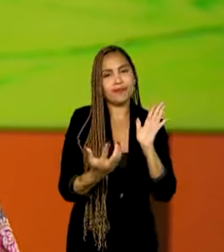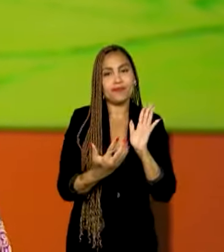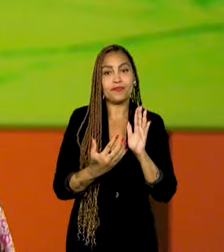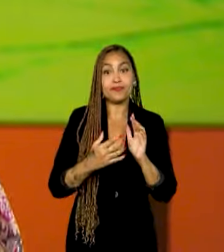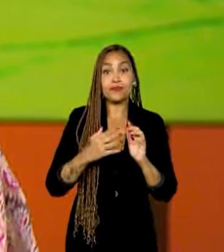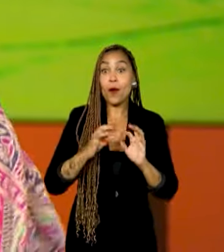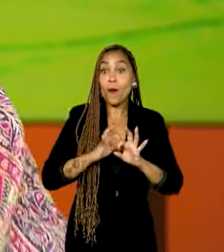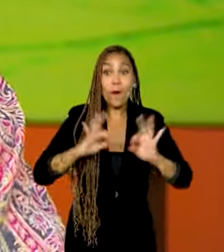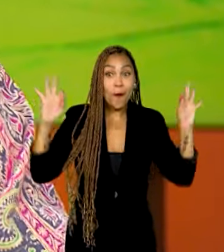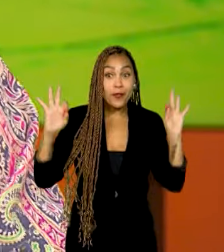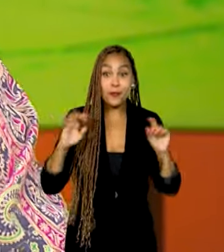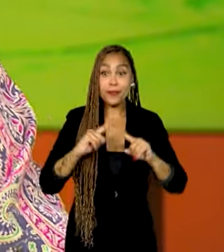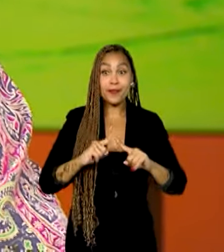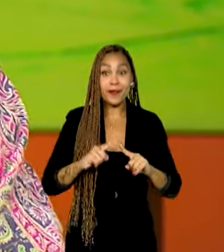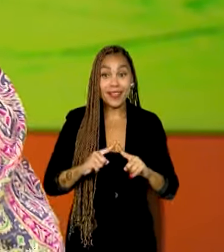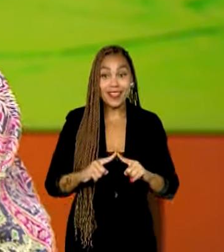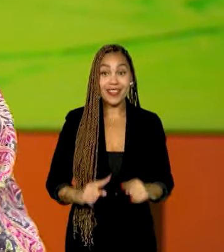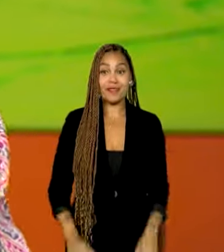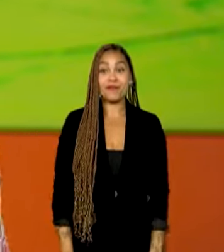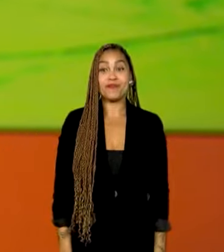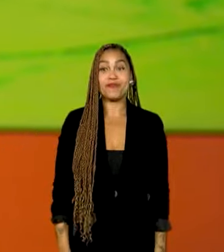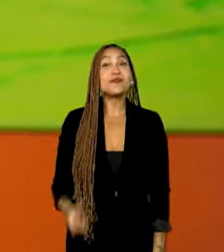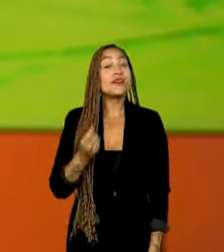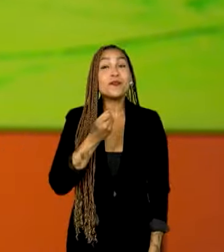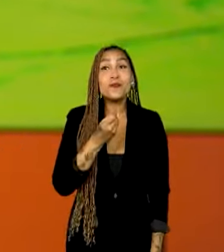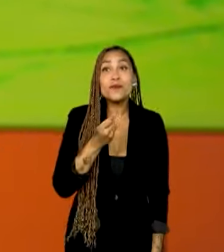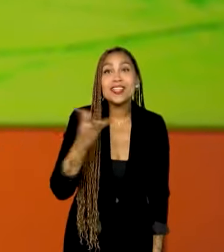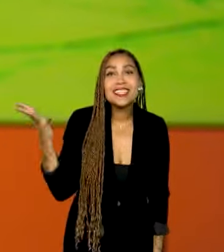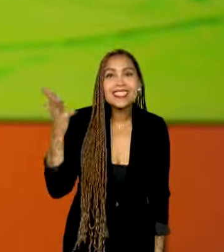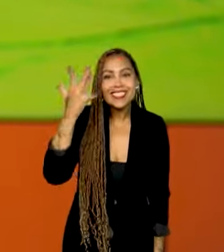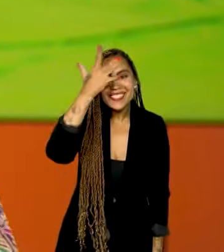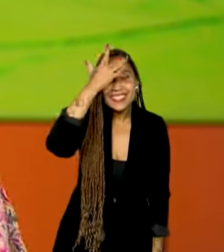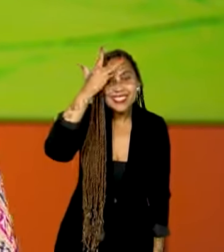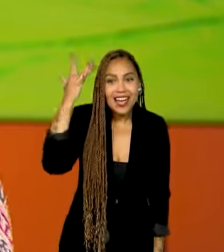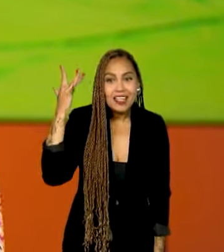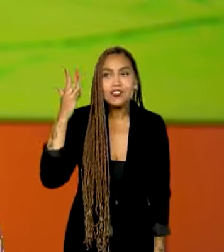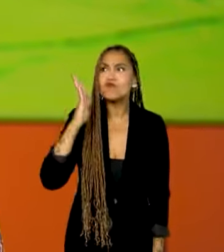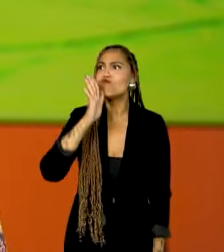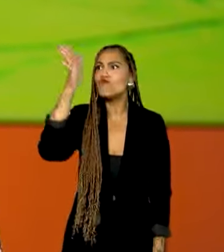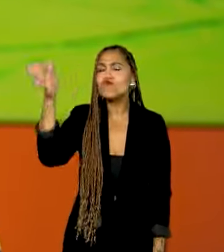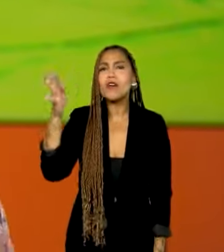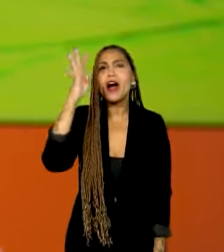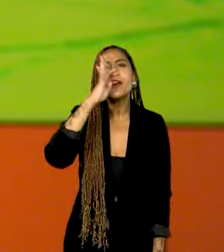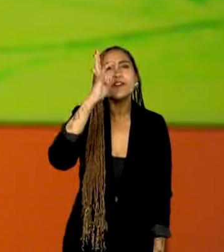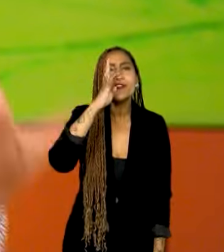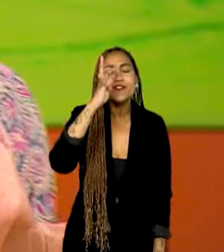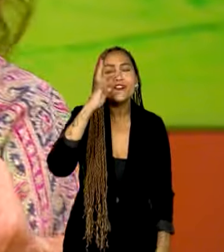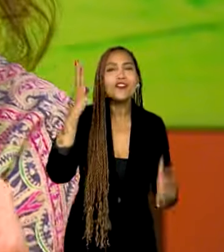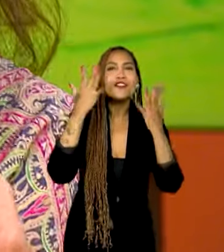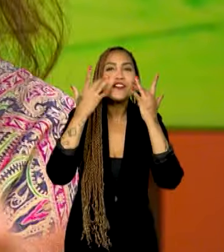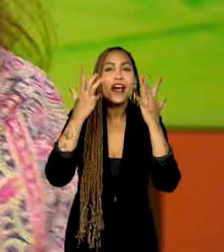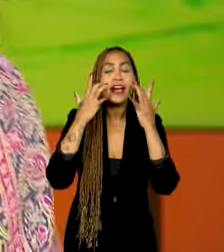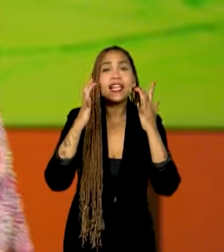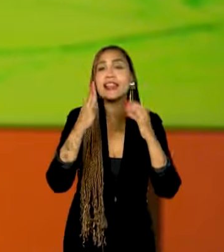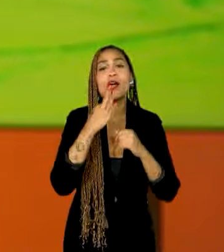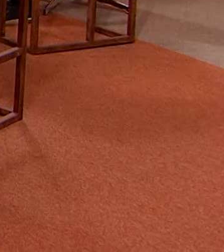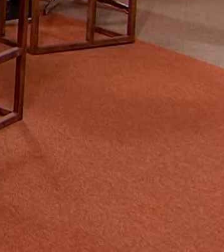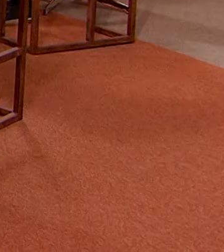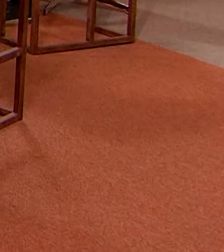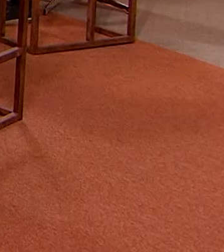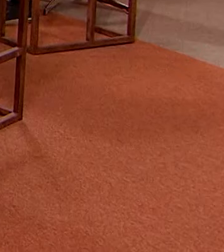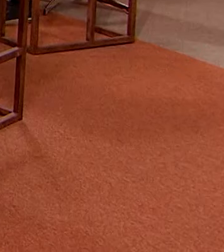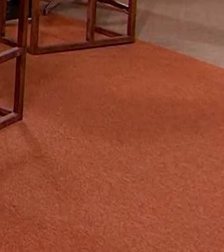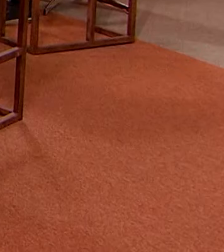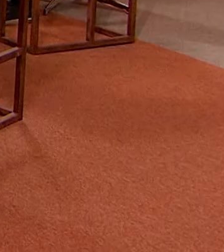foi ótimo, porque assim, a quantidade de gente que foi assistir o espetáculo sem conhecer a Virgínia Lani, sem saber o que